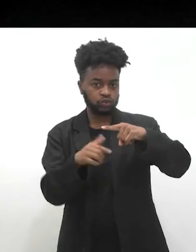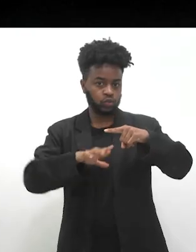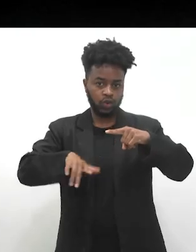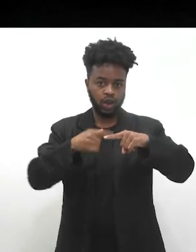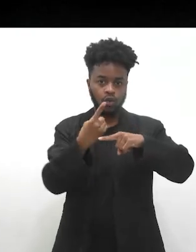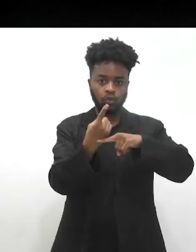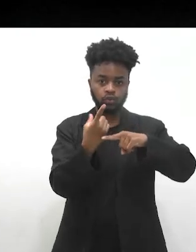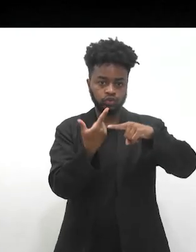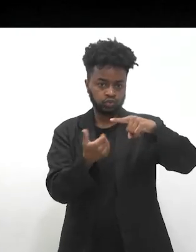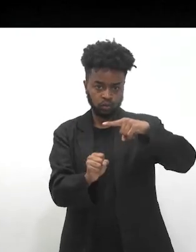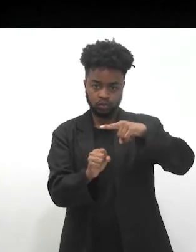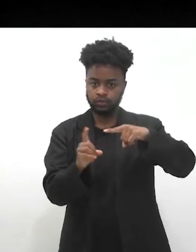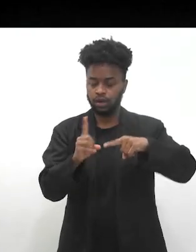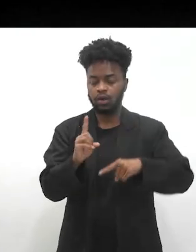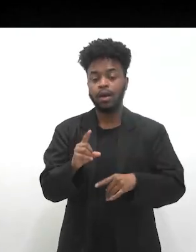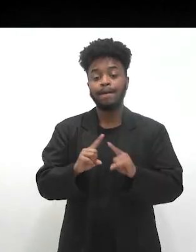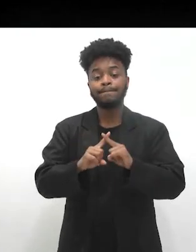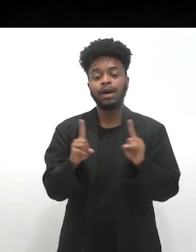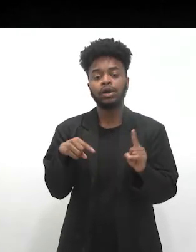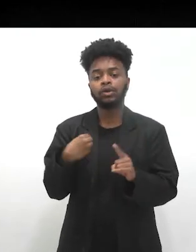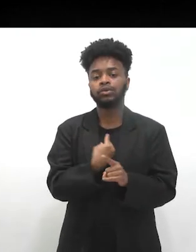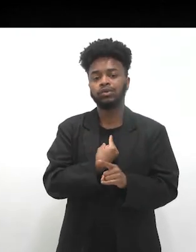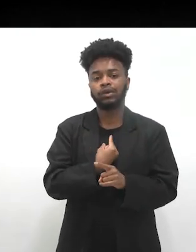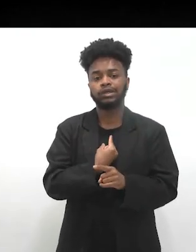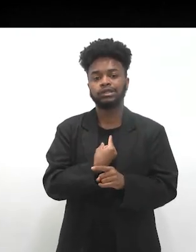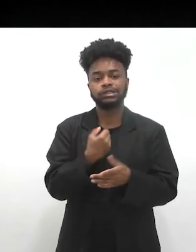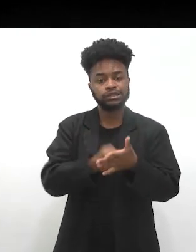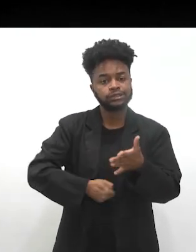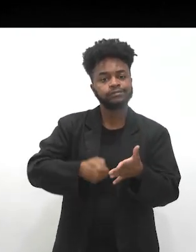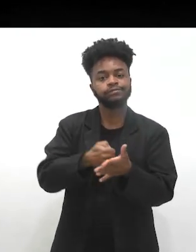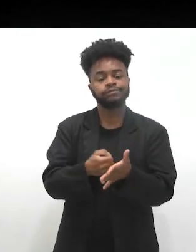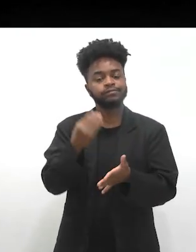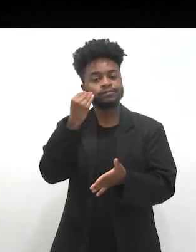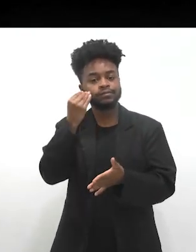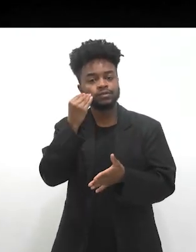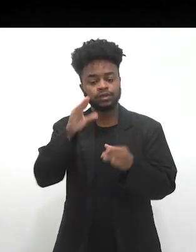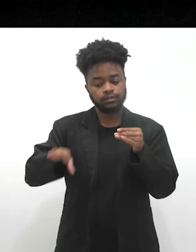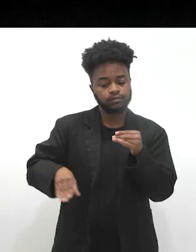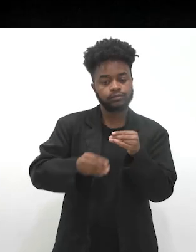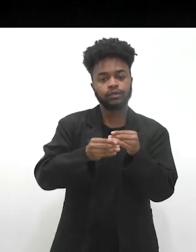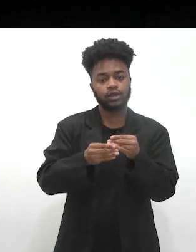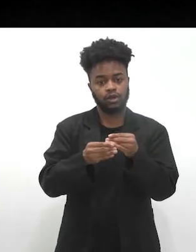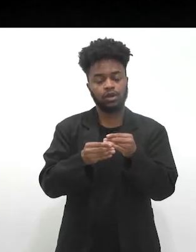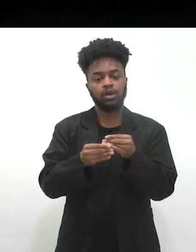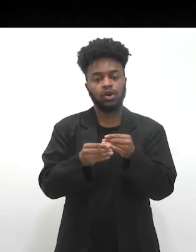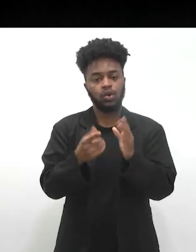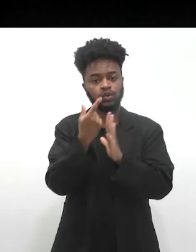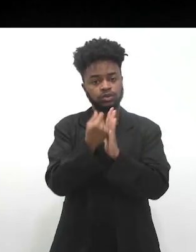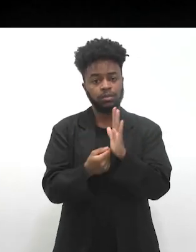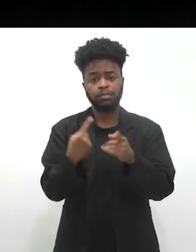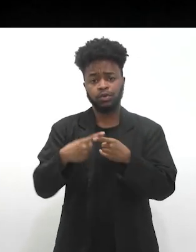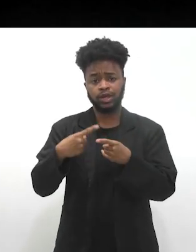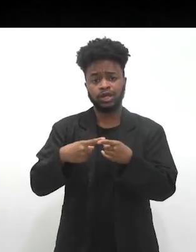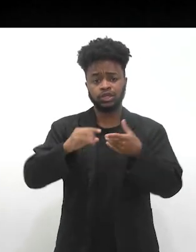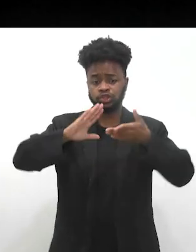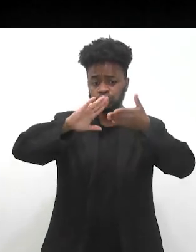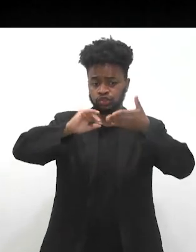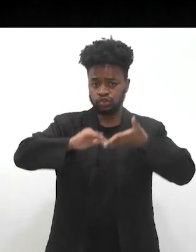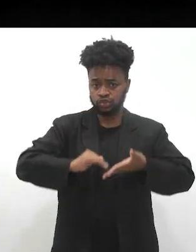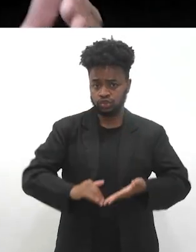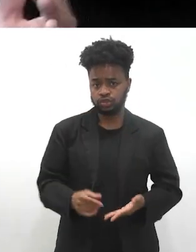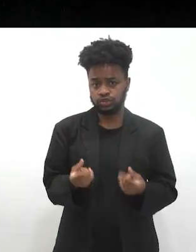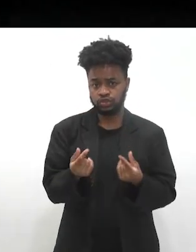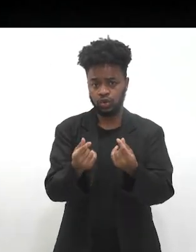mais 1/18 até o final do ano. Só que a gente ainda briga muito por uma suplementação orçamentária, que nós tivemos cortes